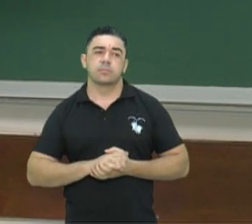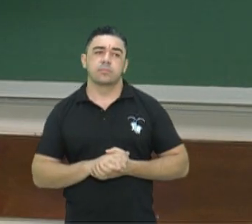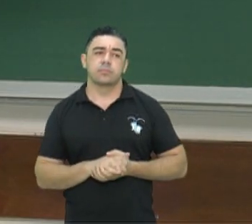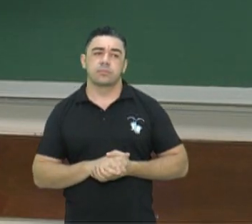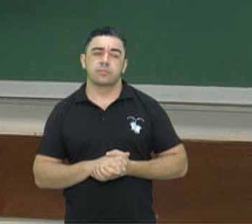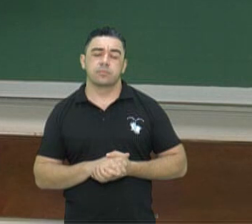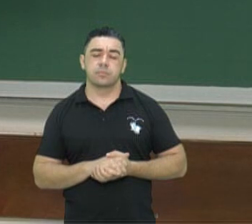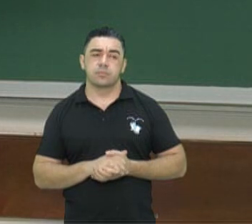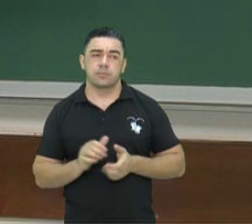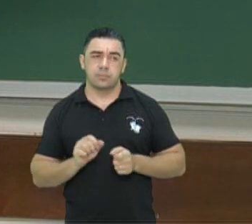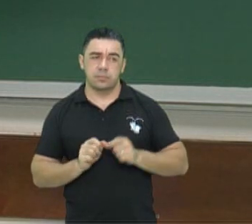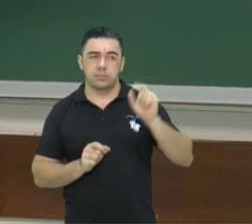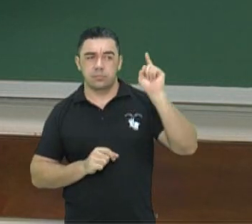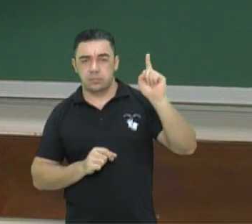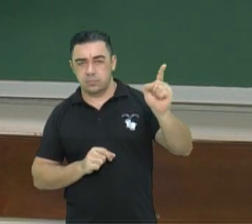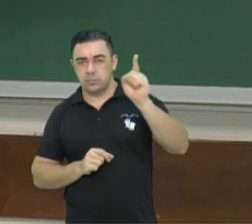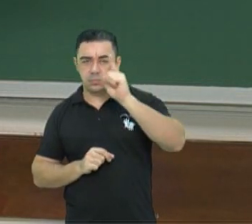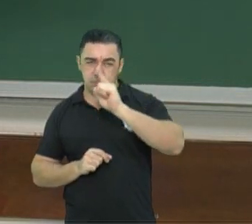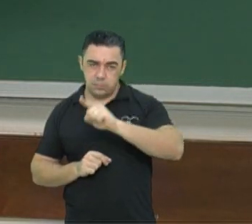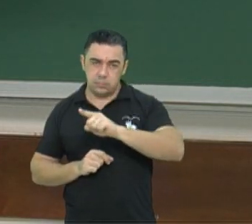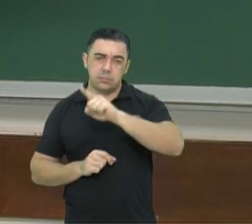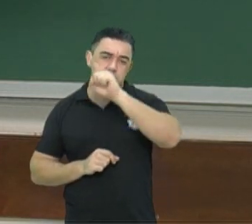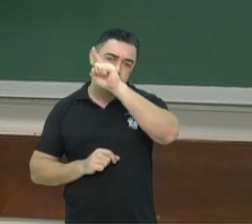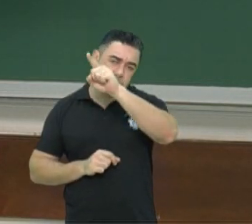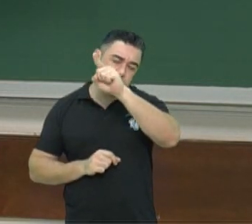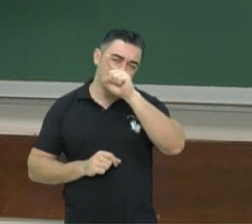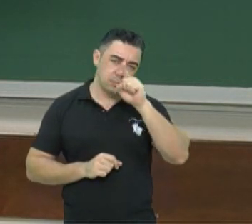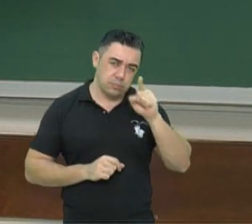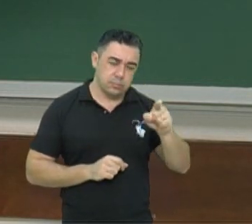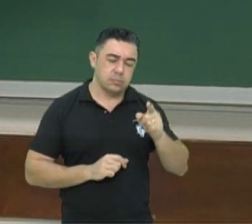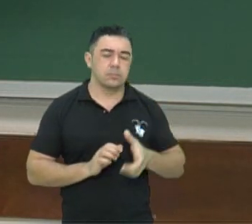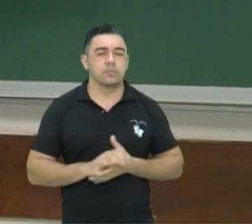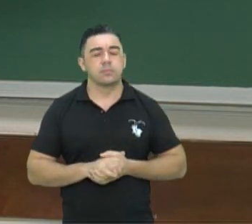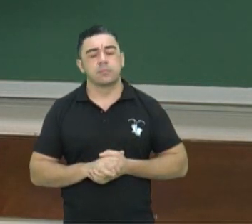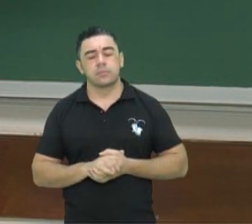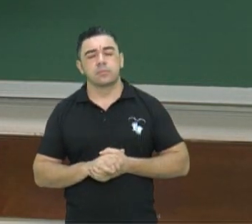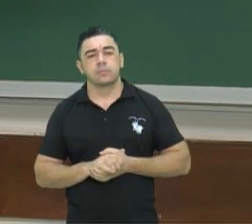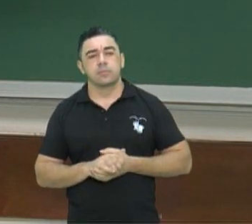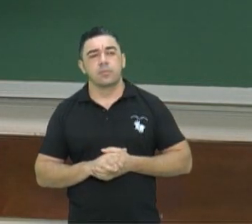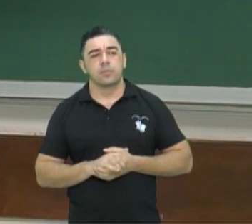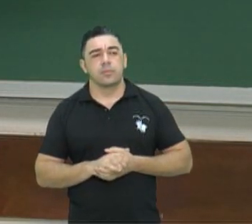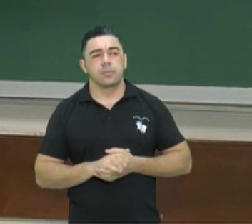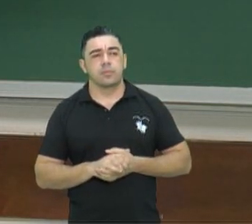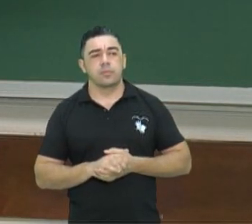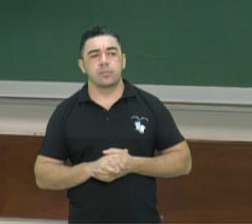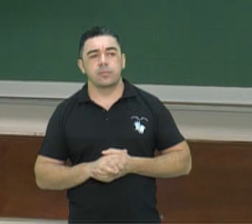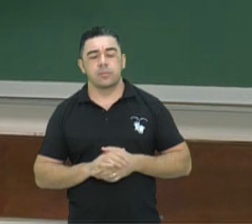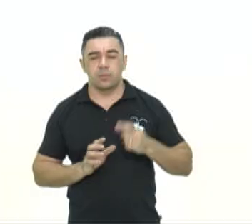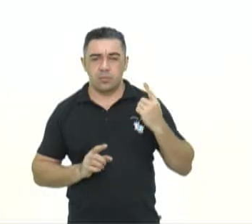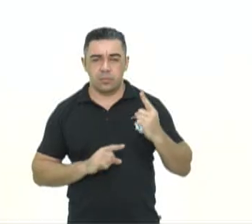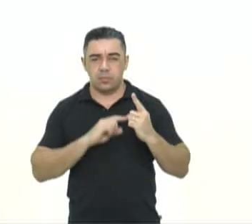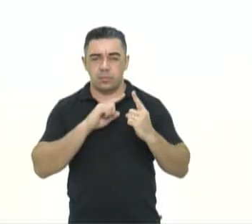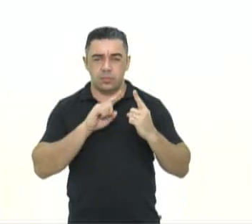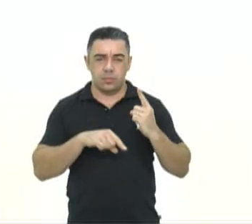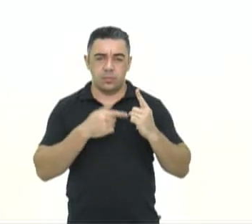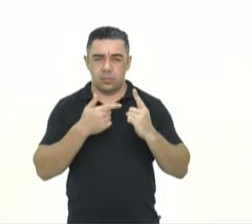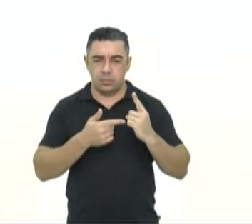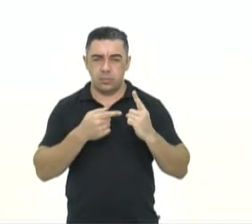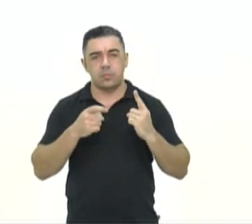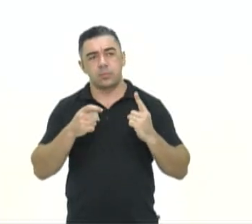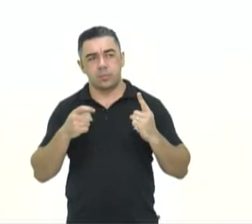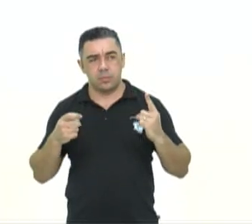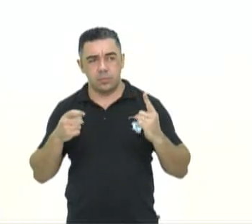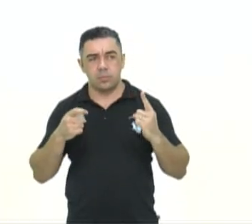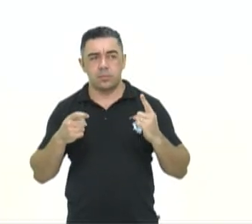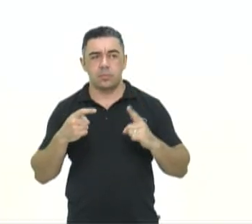que nós sempre fazemos extremos pelos meios. Eu tenho quanto? 1,2